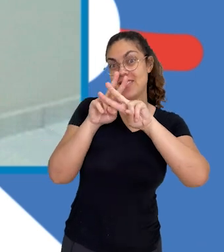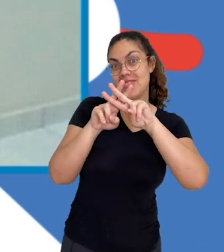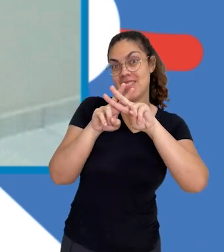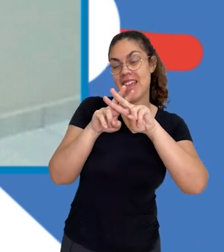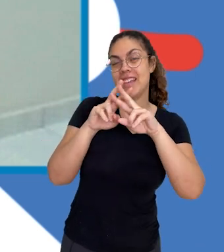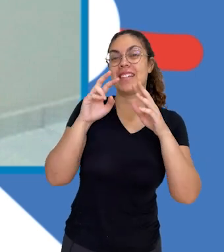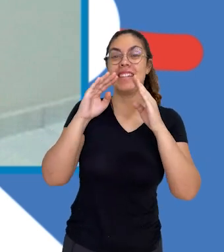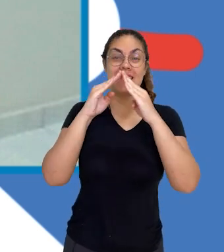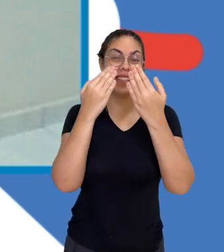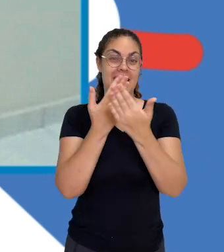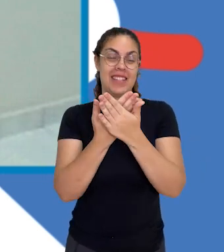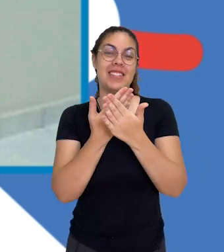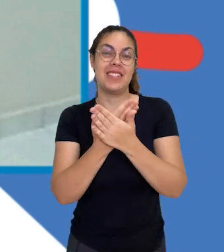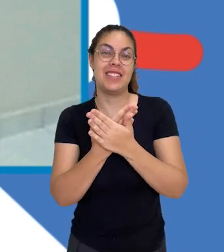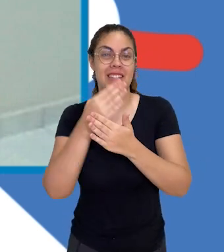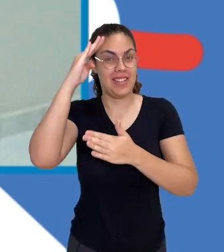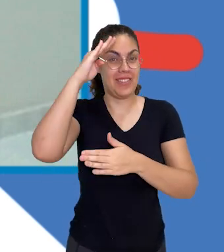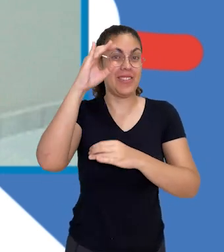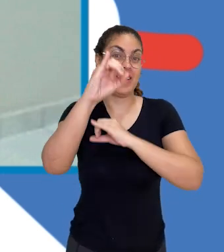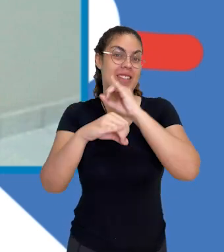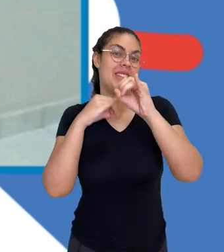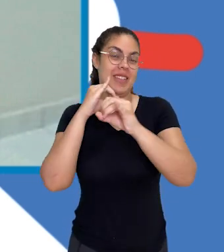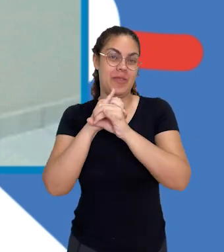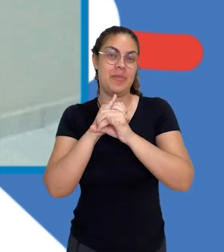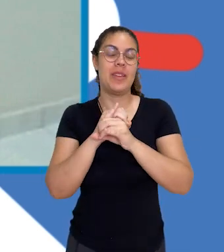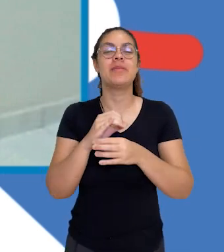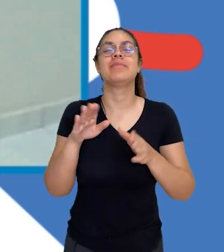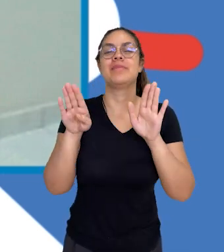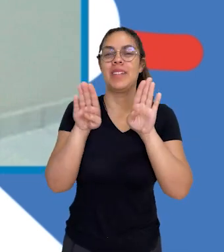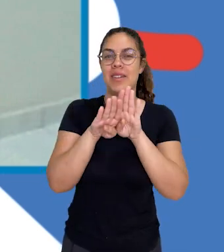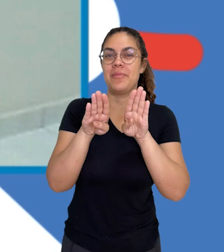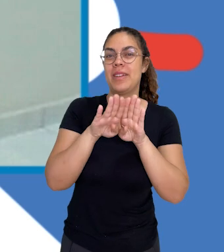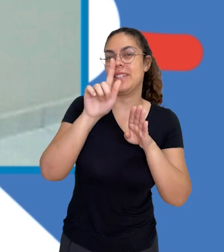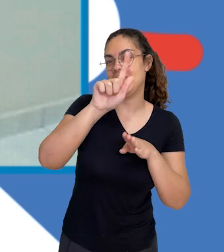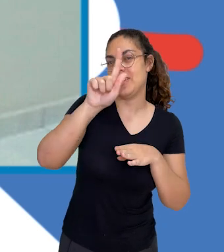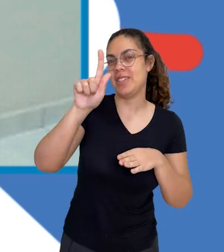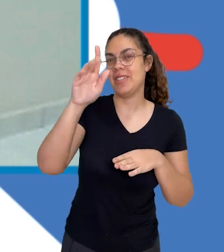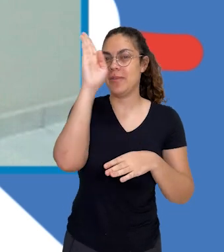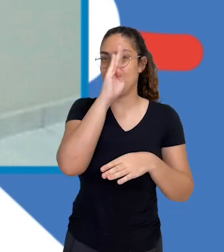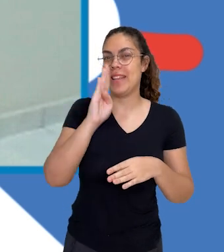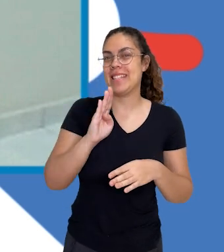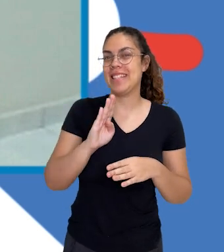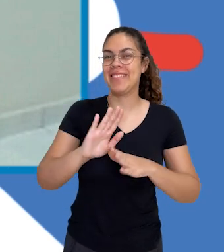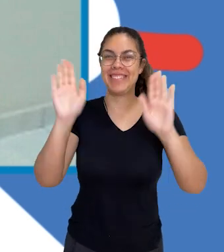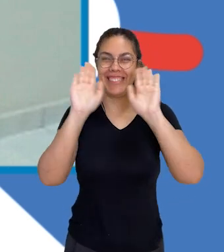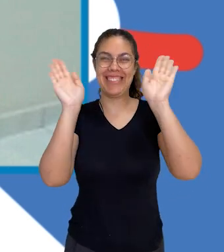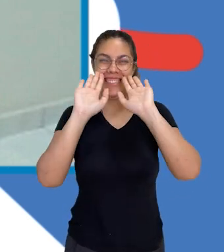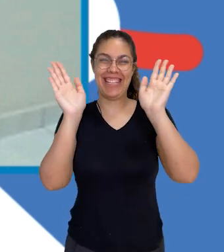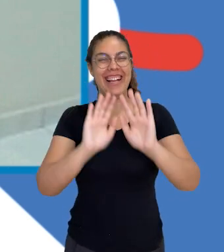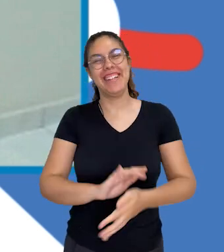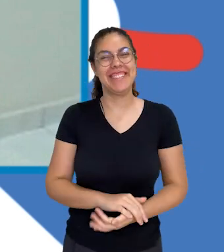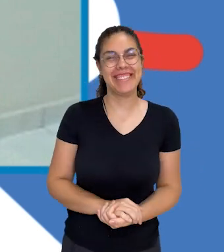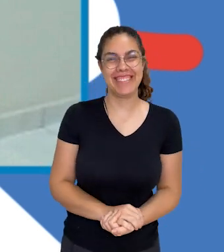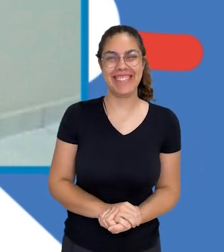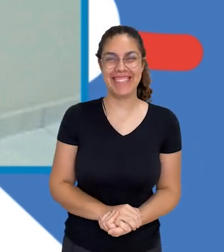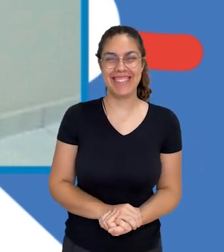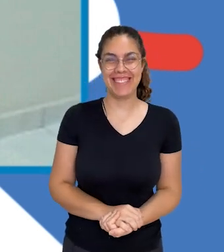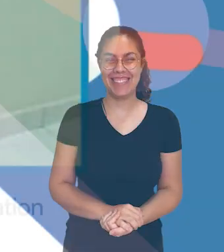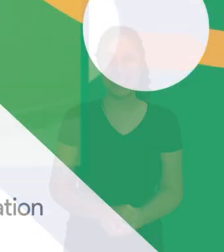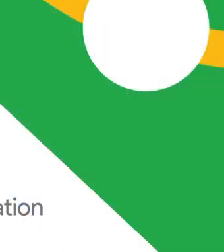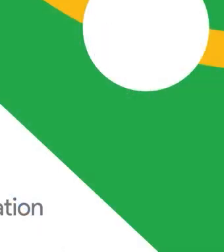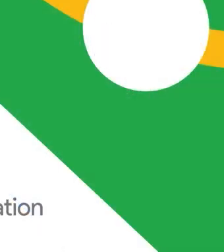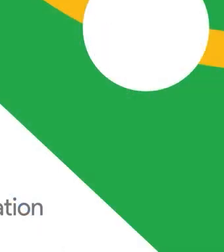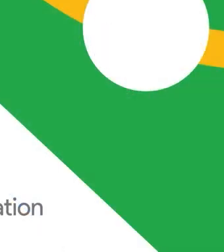as hashtag sala de aula híbrida e ensino híbrido e marcando também o GG Brasil a gente se encontra nas redes tchau